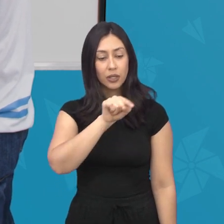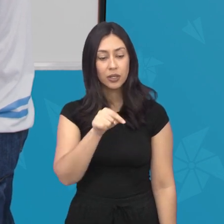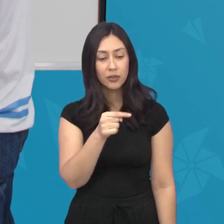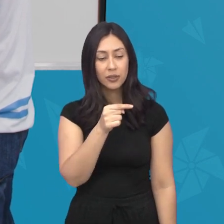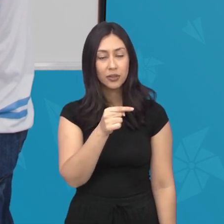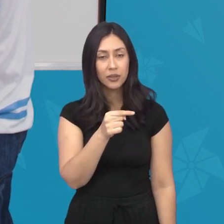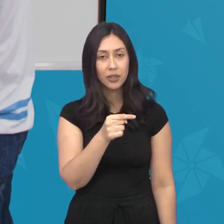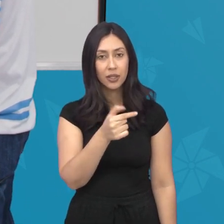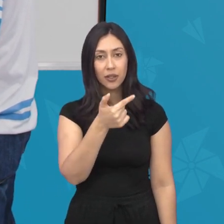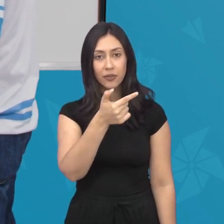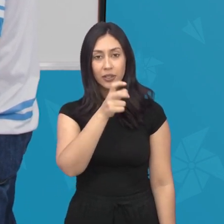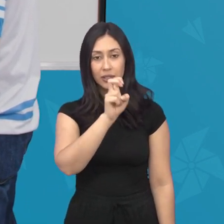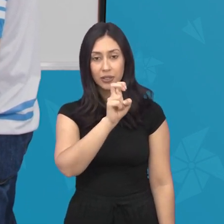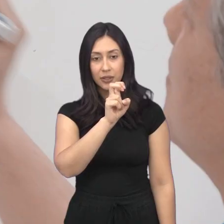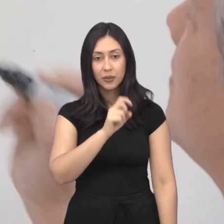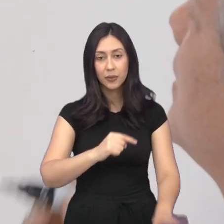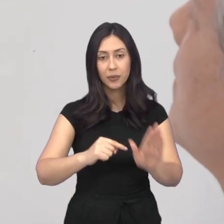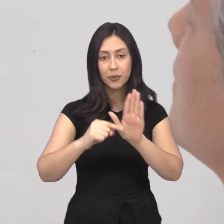2,25